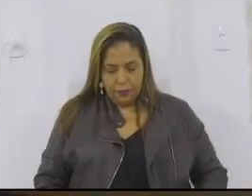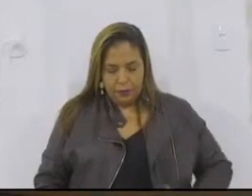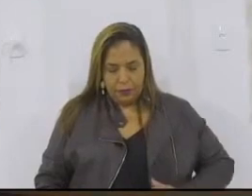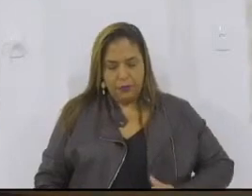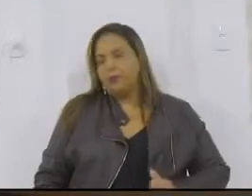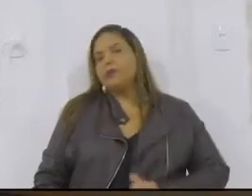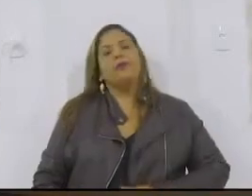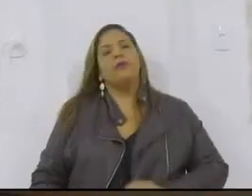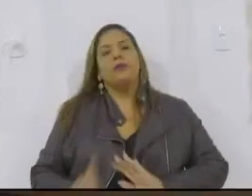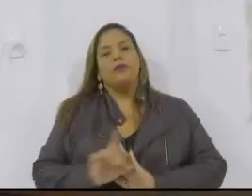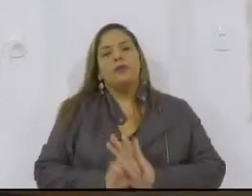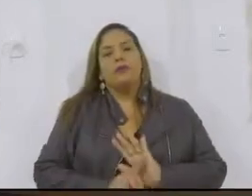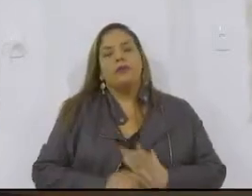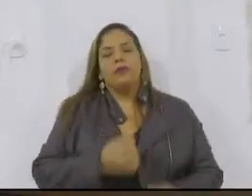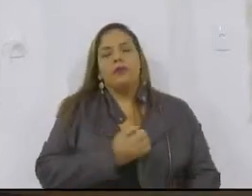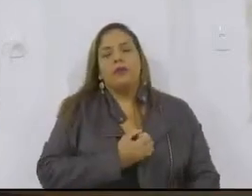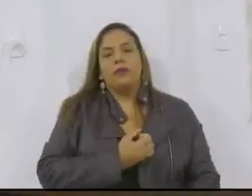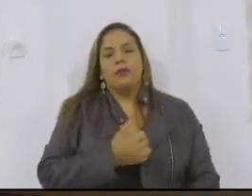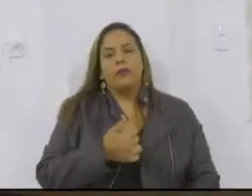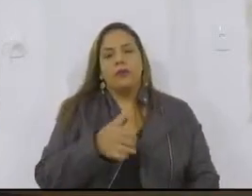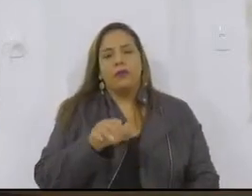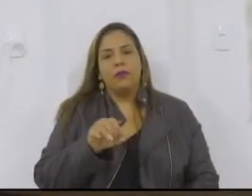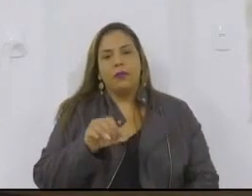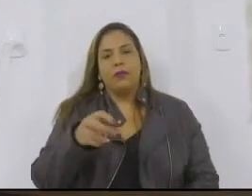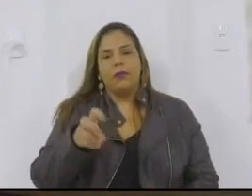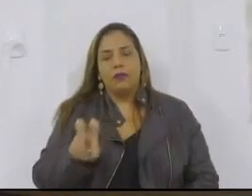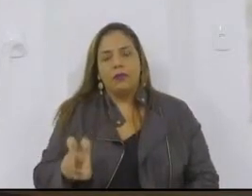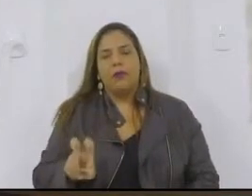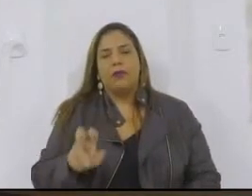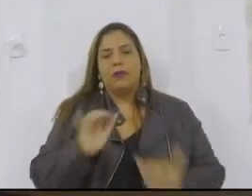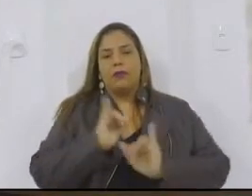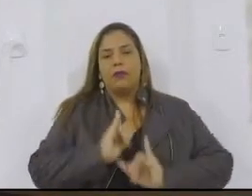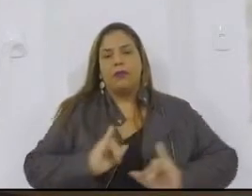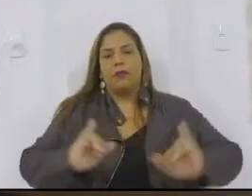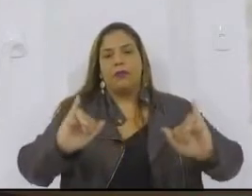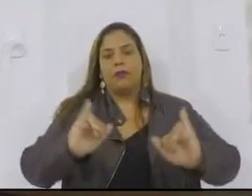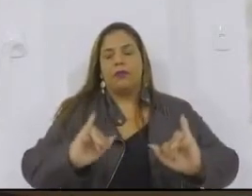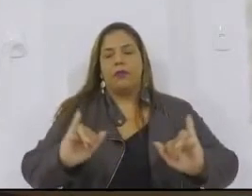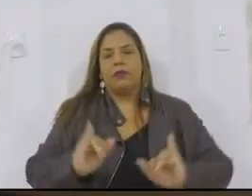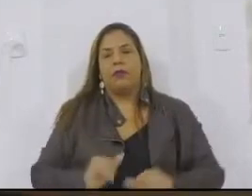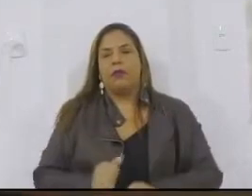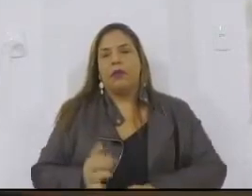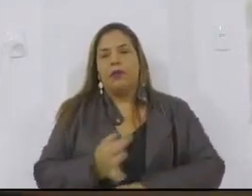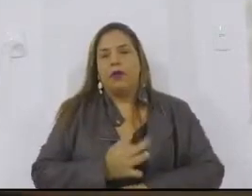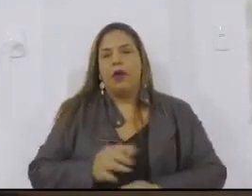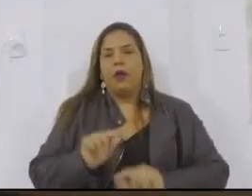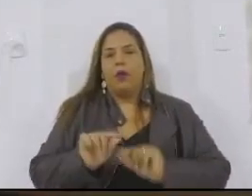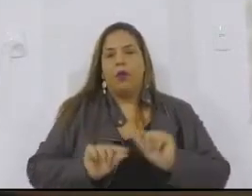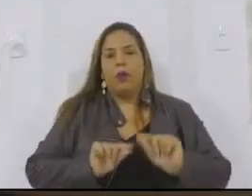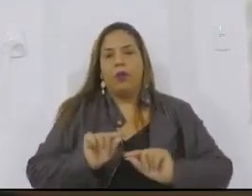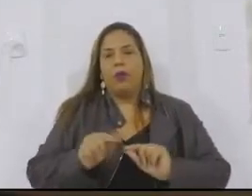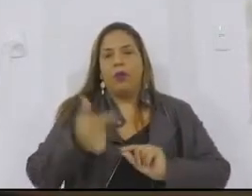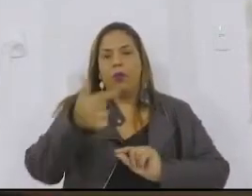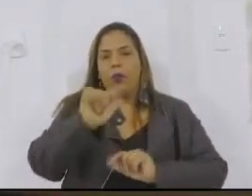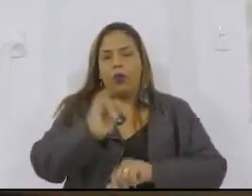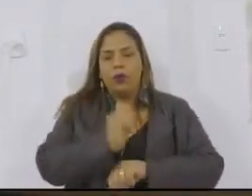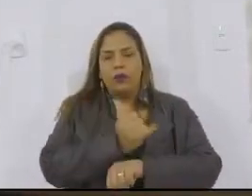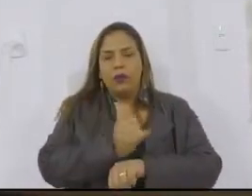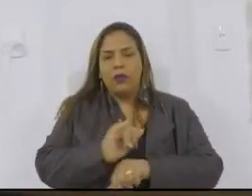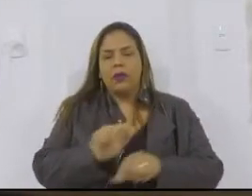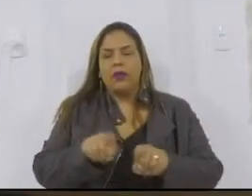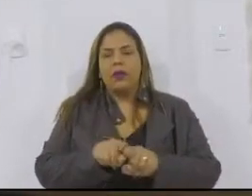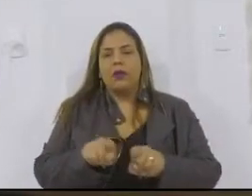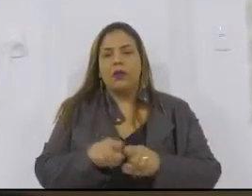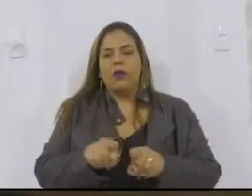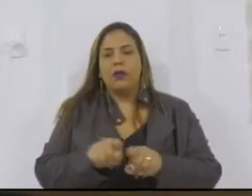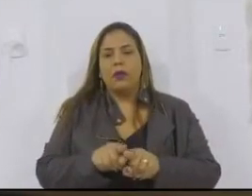Decreto número 105 do gabinete do prefeito, que declara ponto facultativo na data que menciona e dá outras providências, em virtude do feriado